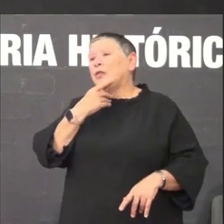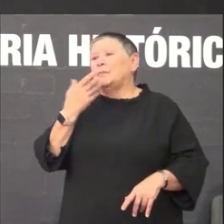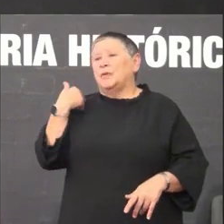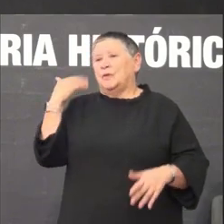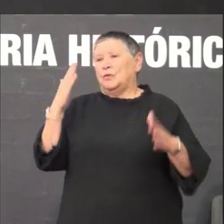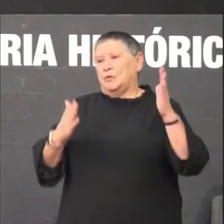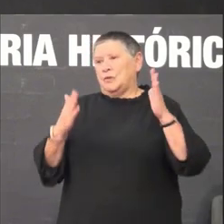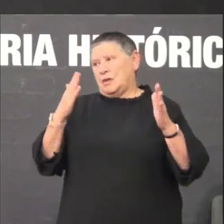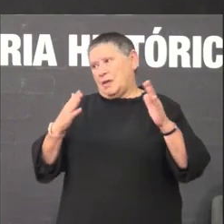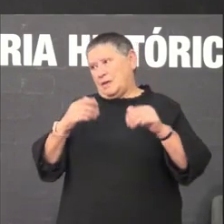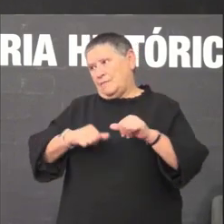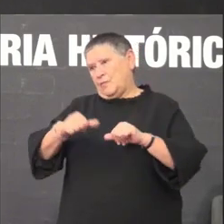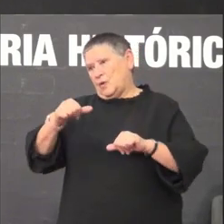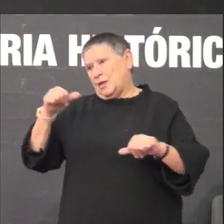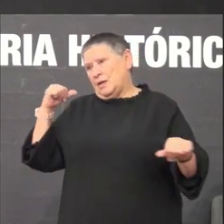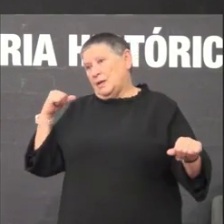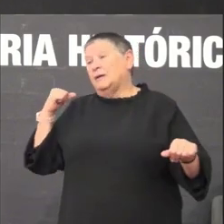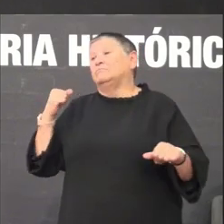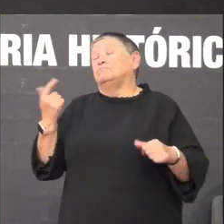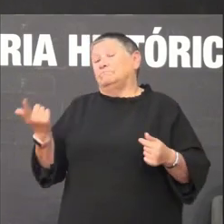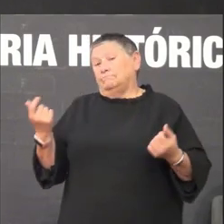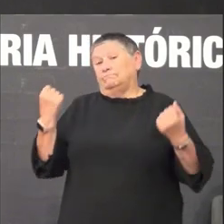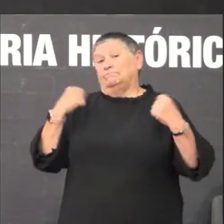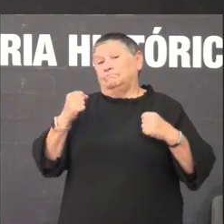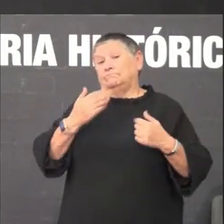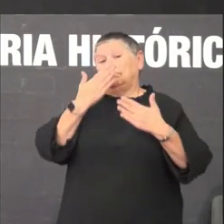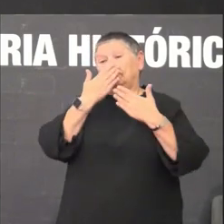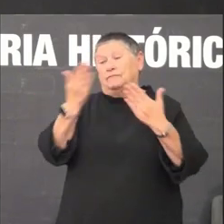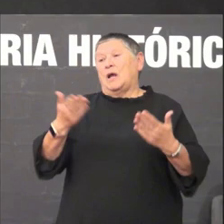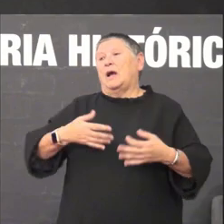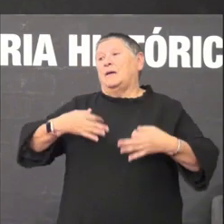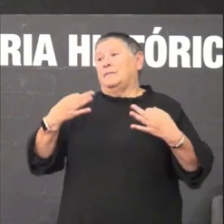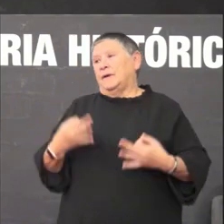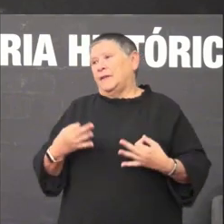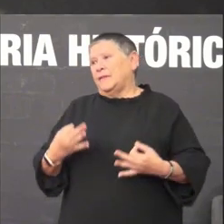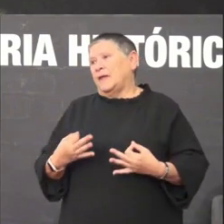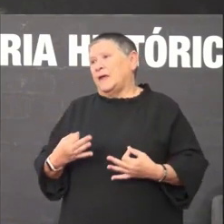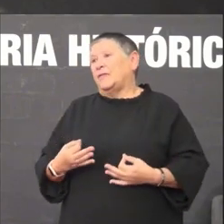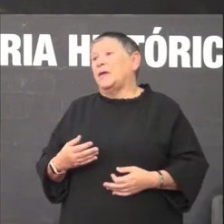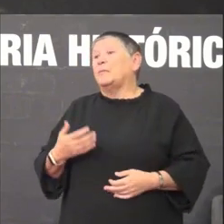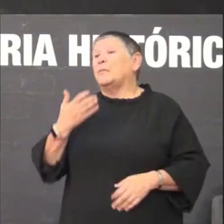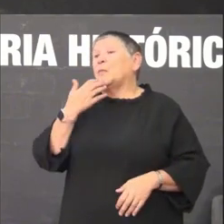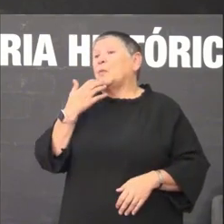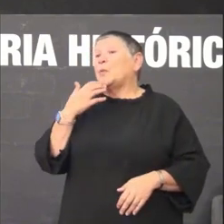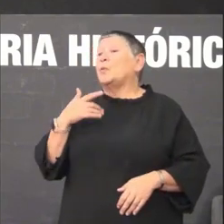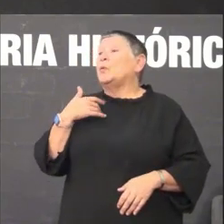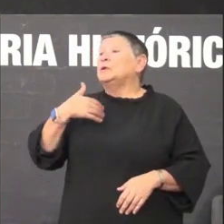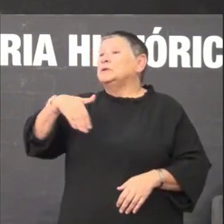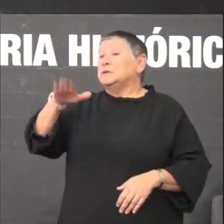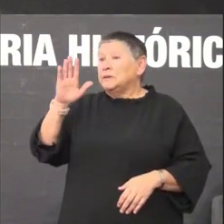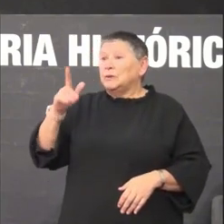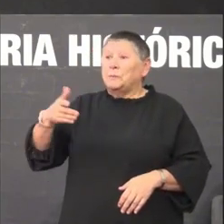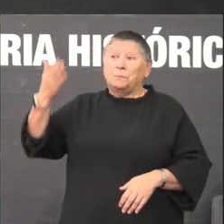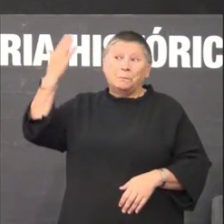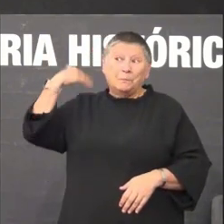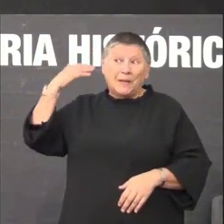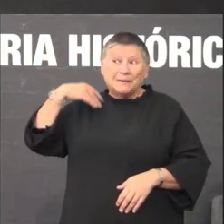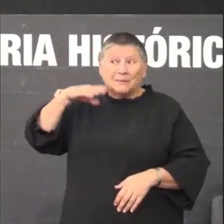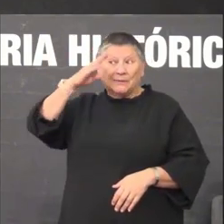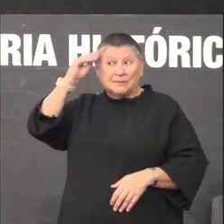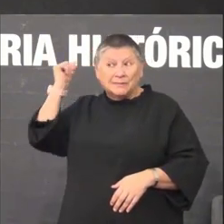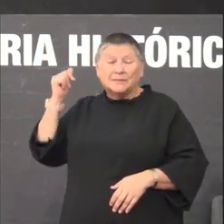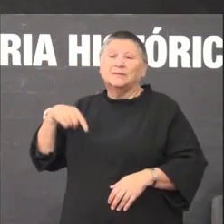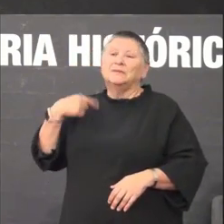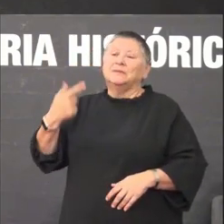democráticas, é necessário promover a verdade e a justiça, porque quando não o fazemos, o passado pode